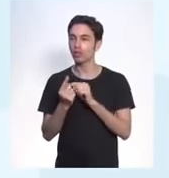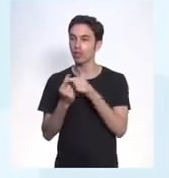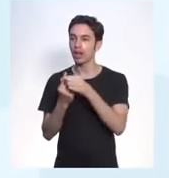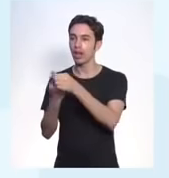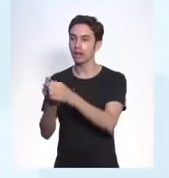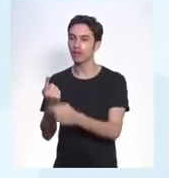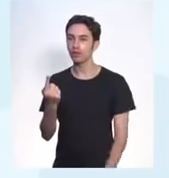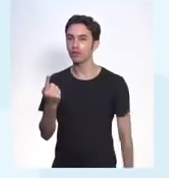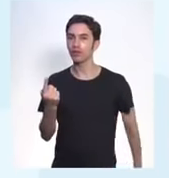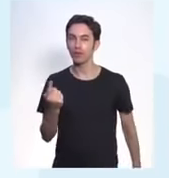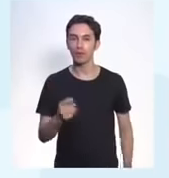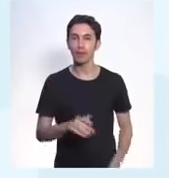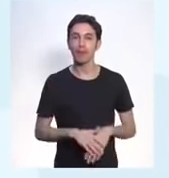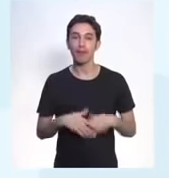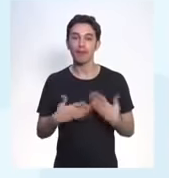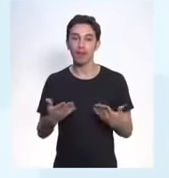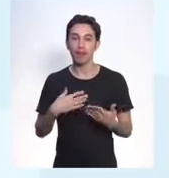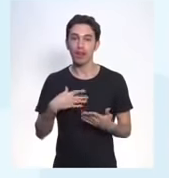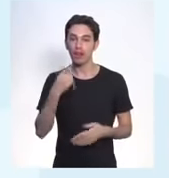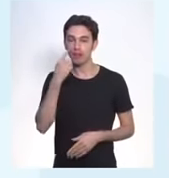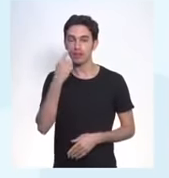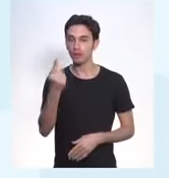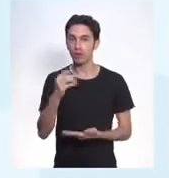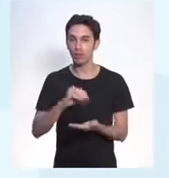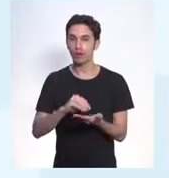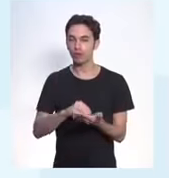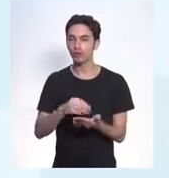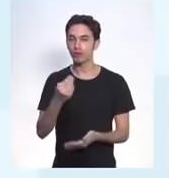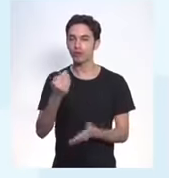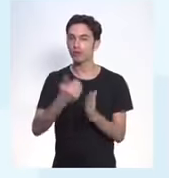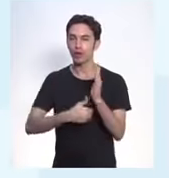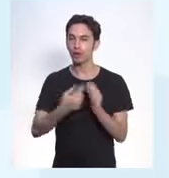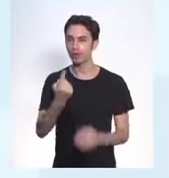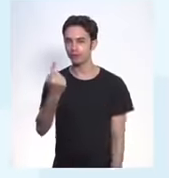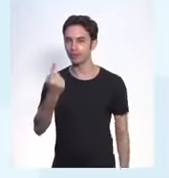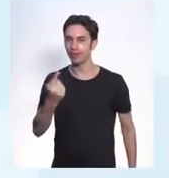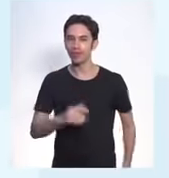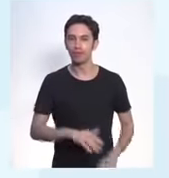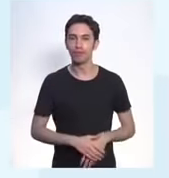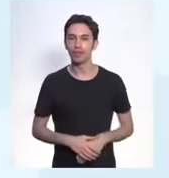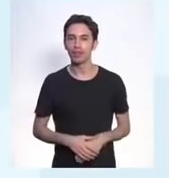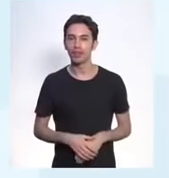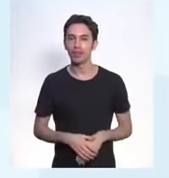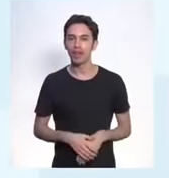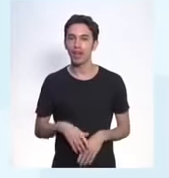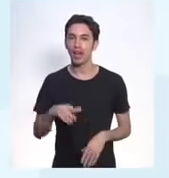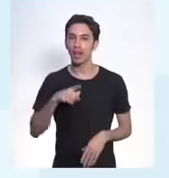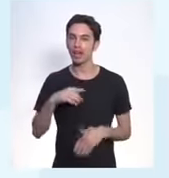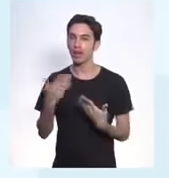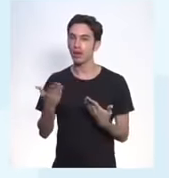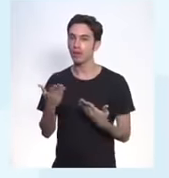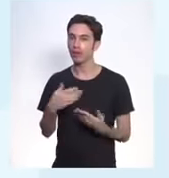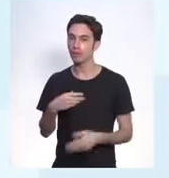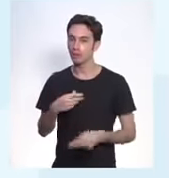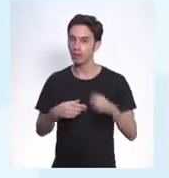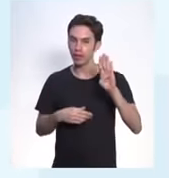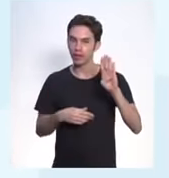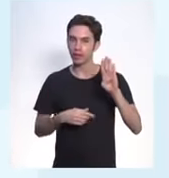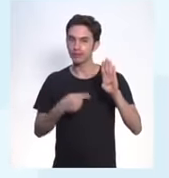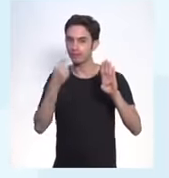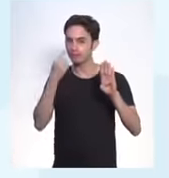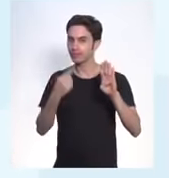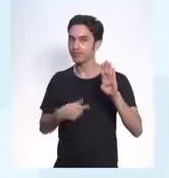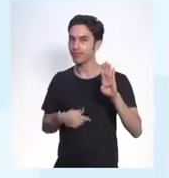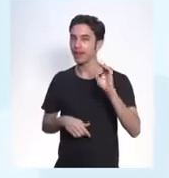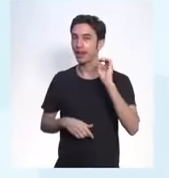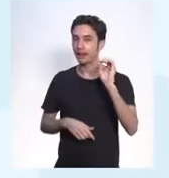e um ponto próximo no próximo aí de novo somos três então zero mais três aqui ó